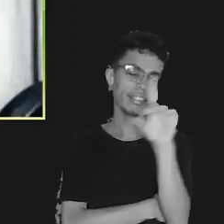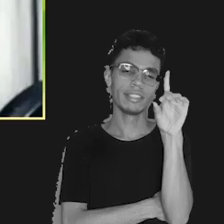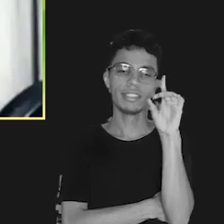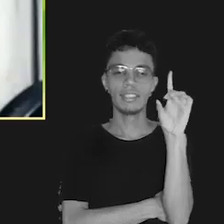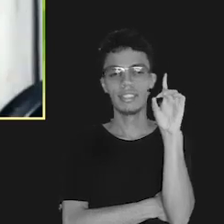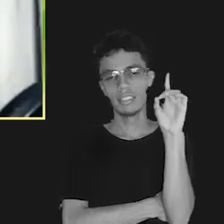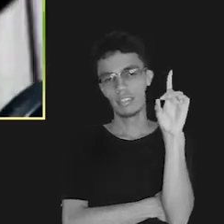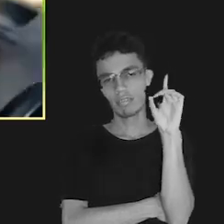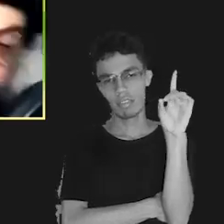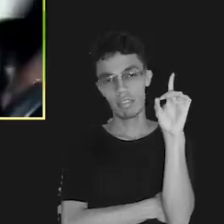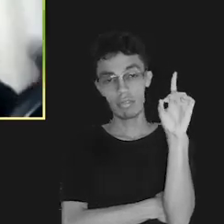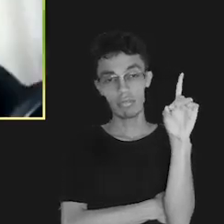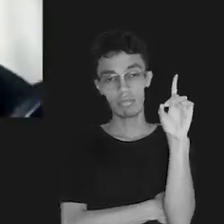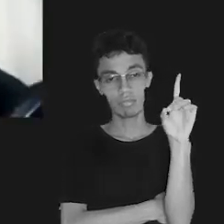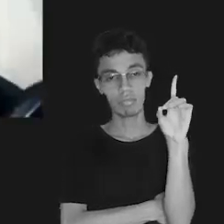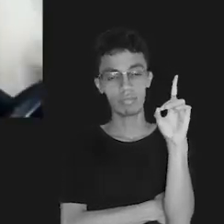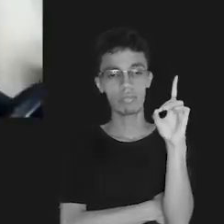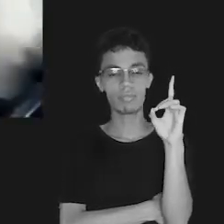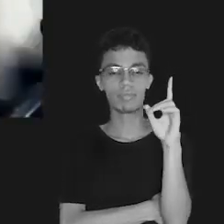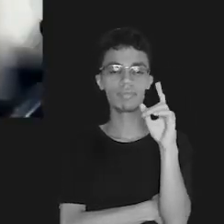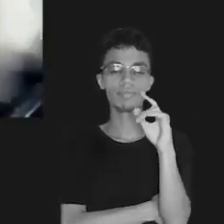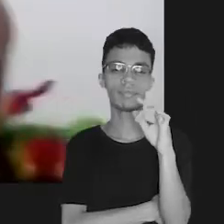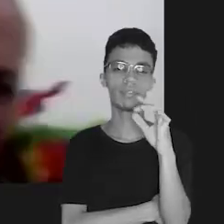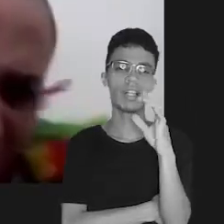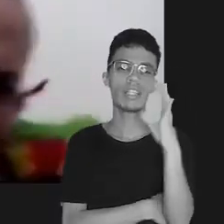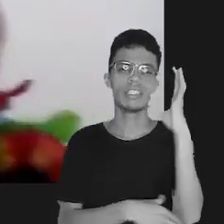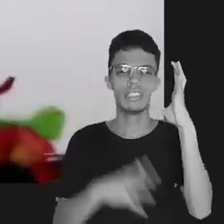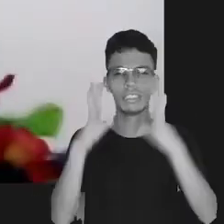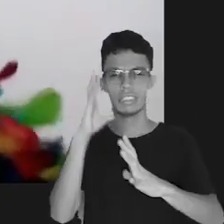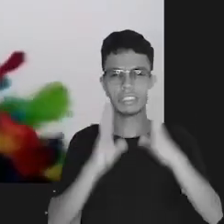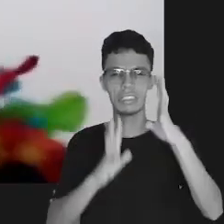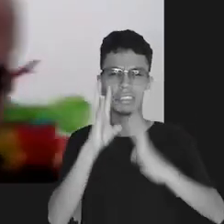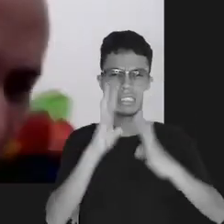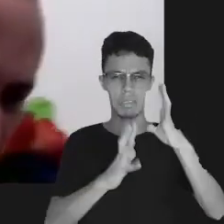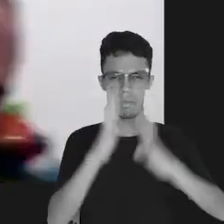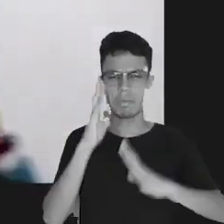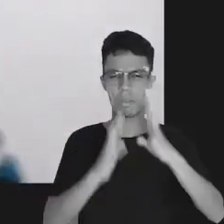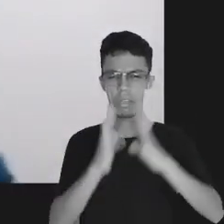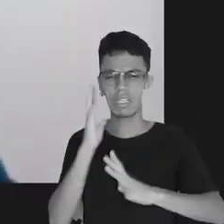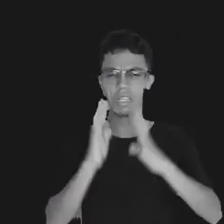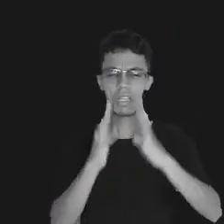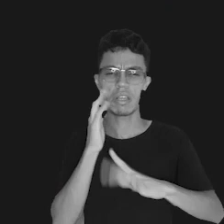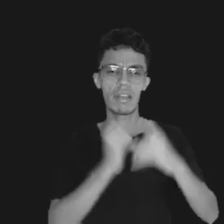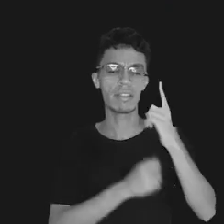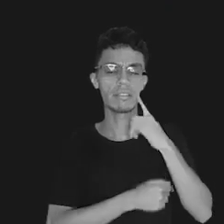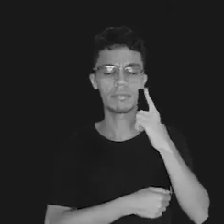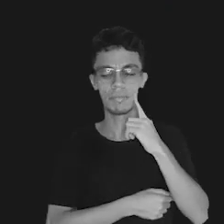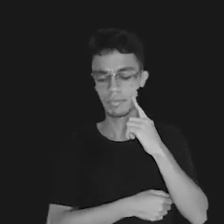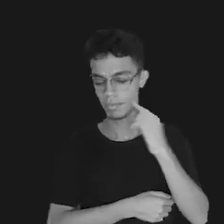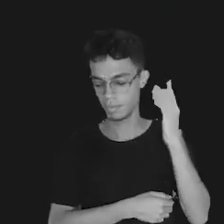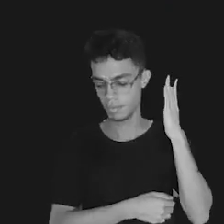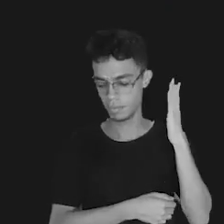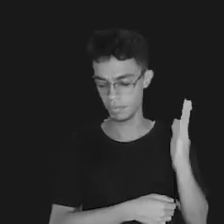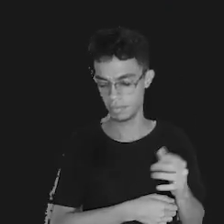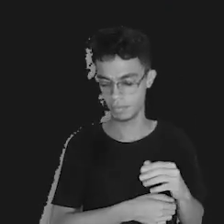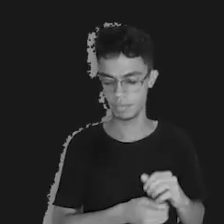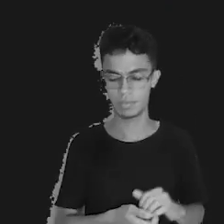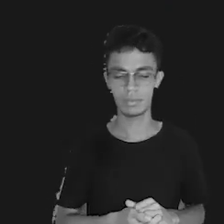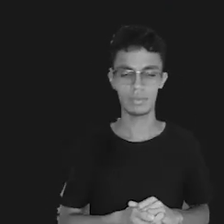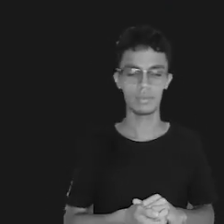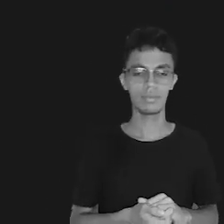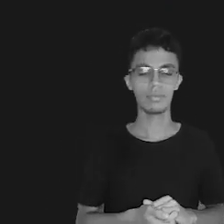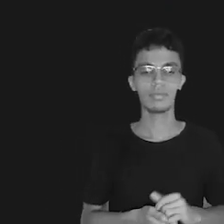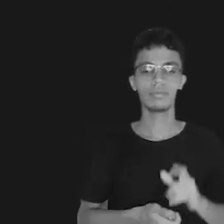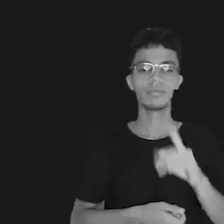Deus! Por Deus! Começa a agredir novamente o passarinheiro e saem da sala ainda lutando.